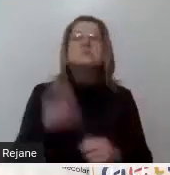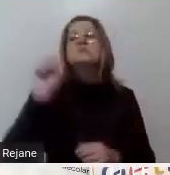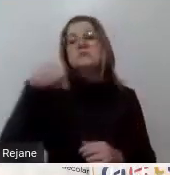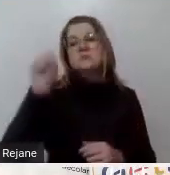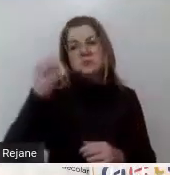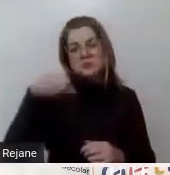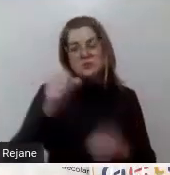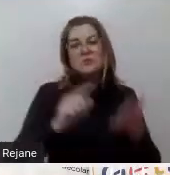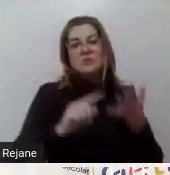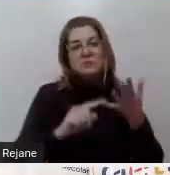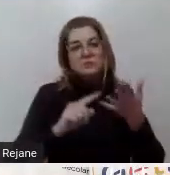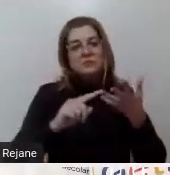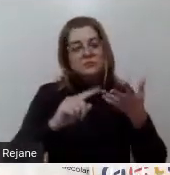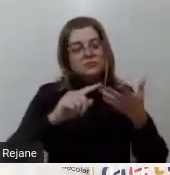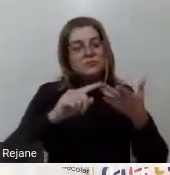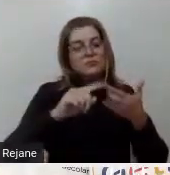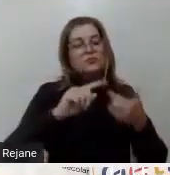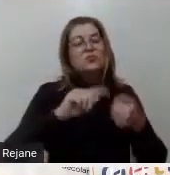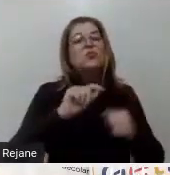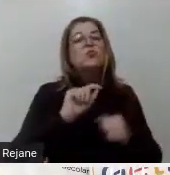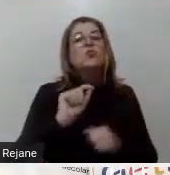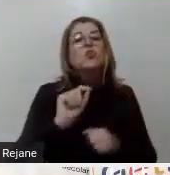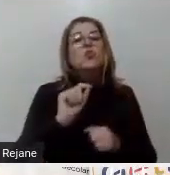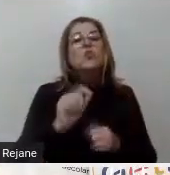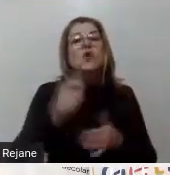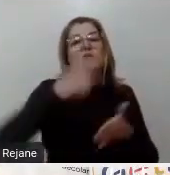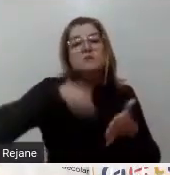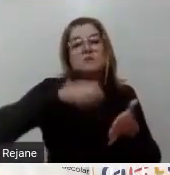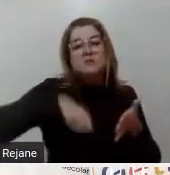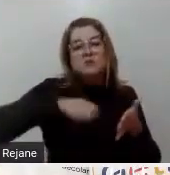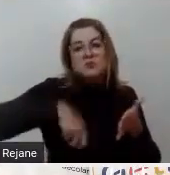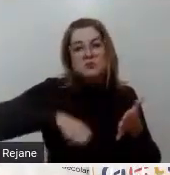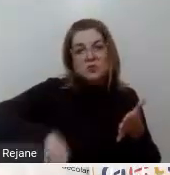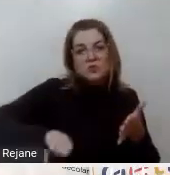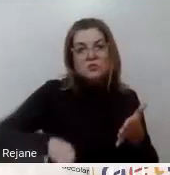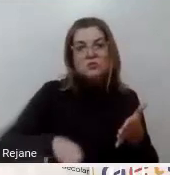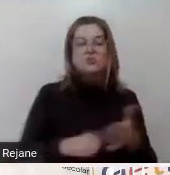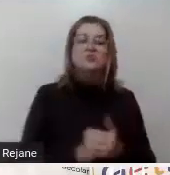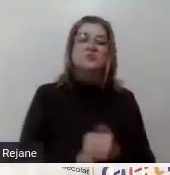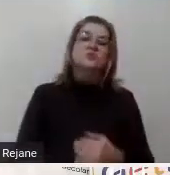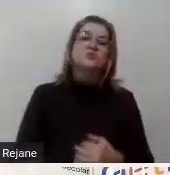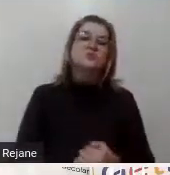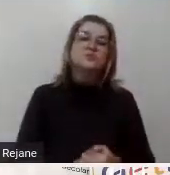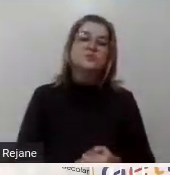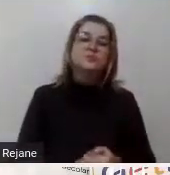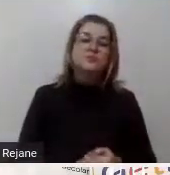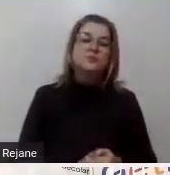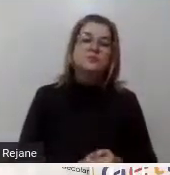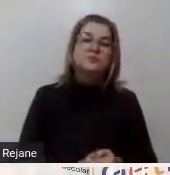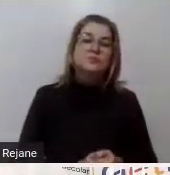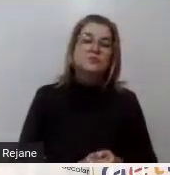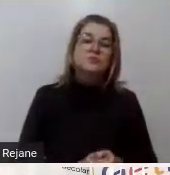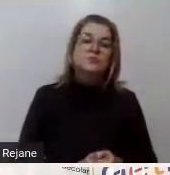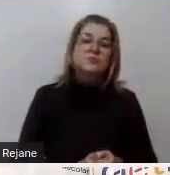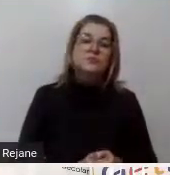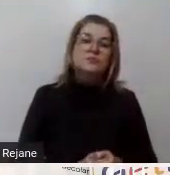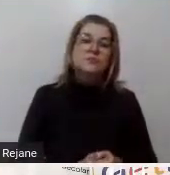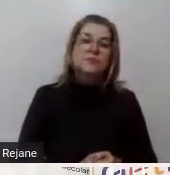os critérios de correção que você vai utilizar a partir da sua rubrica, tá? Então,